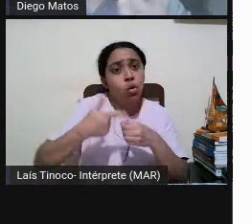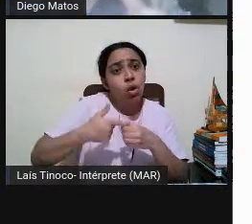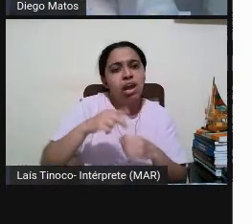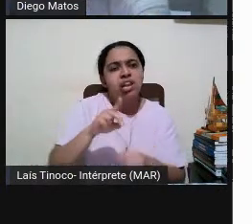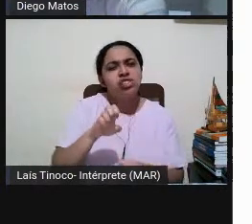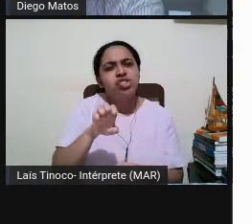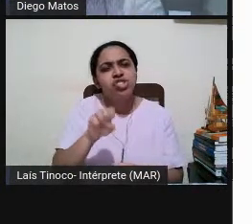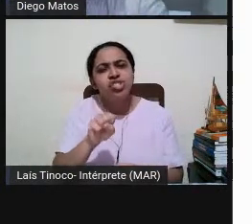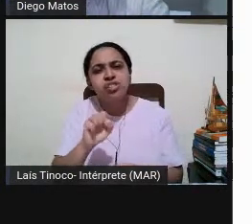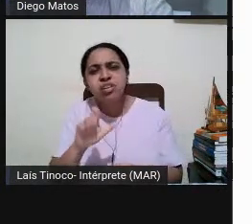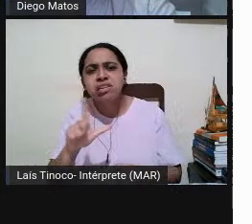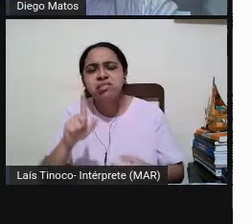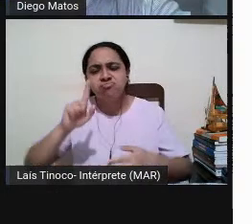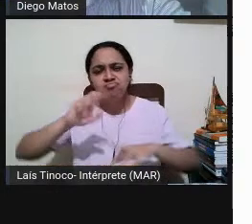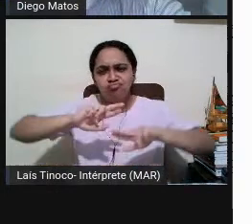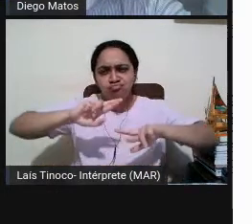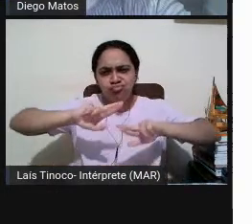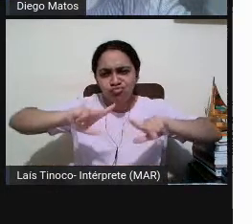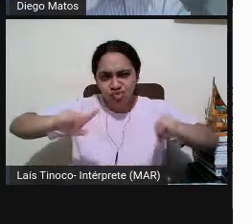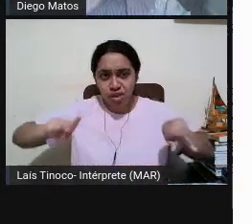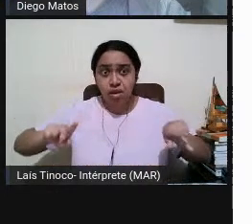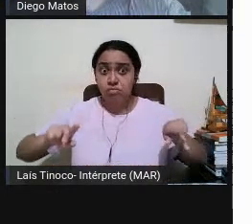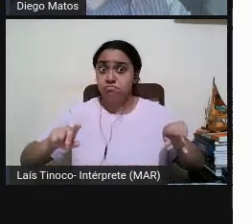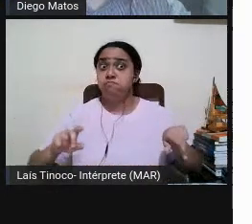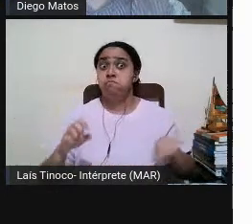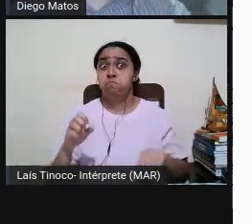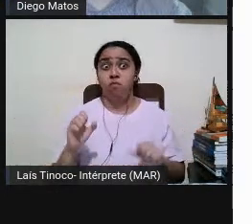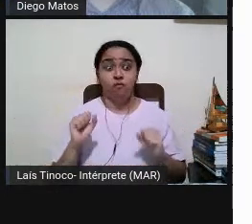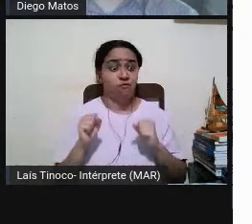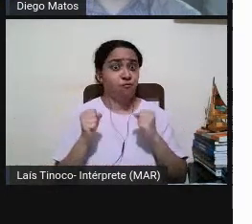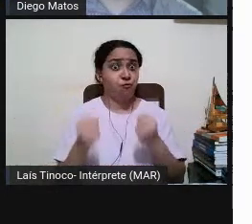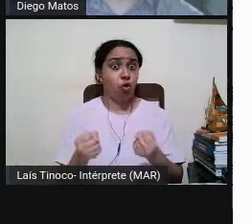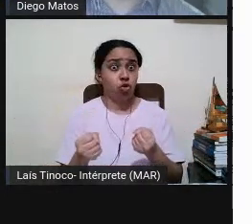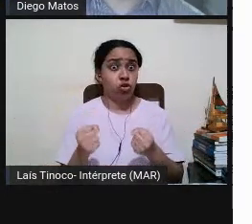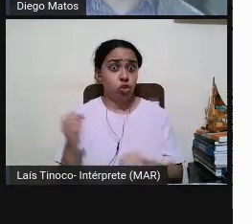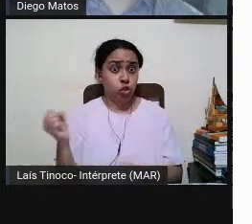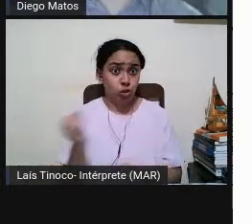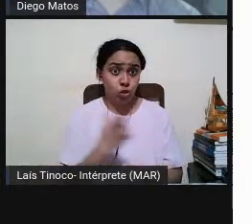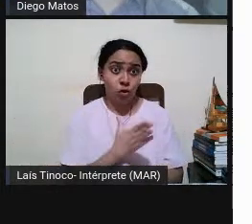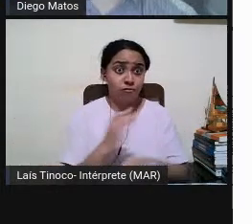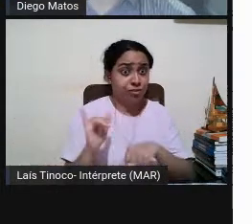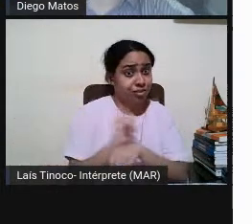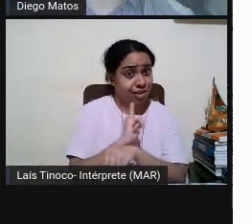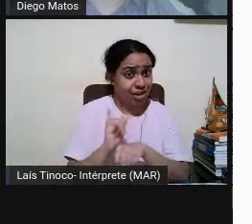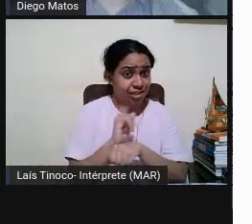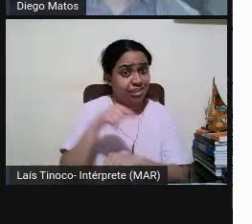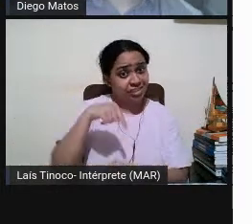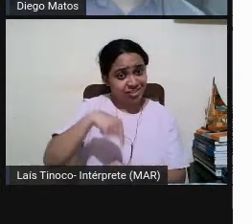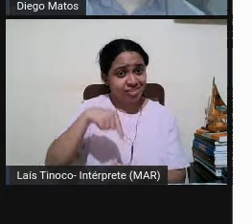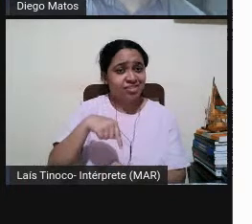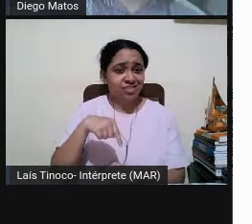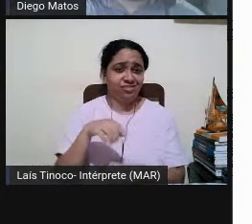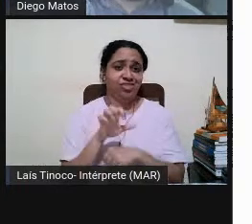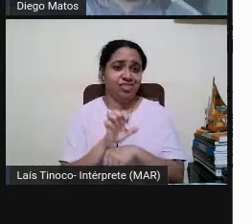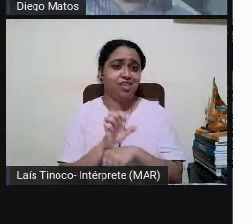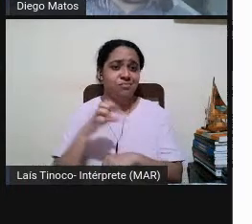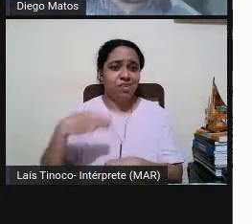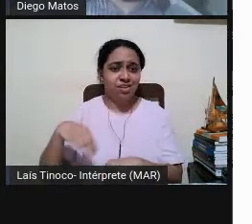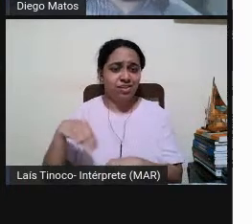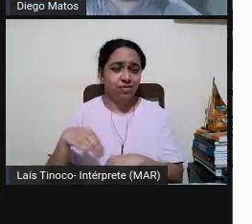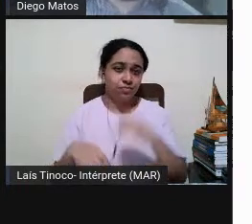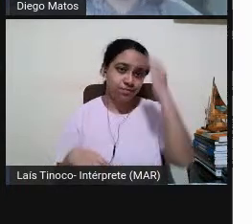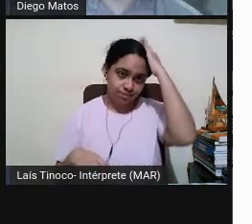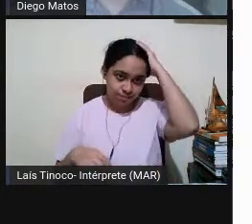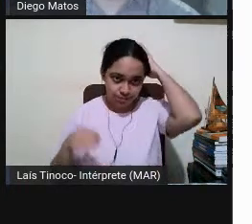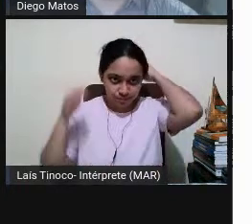tá gente tem essa nova essa nova saída aqui no nosso estado tá E aqui para